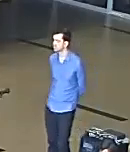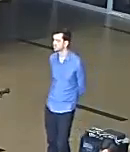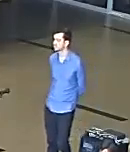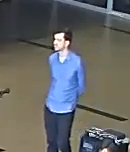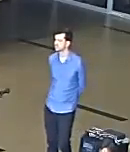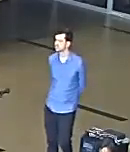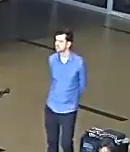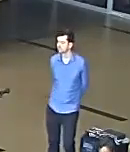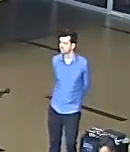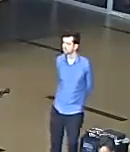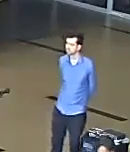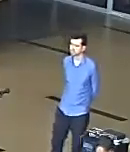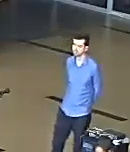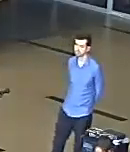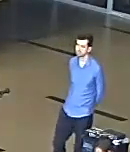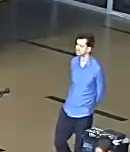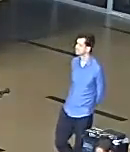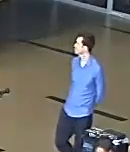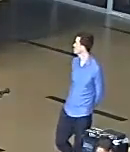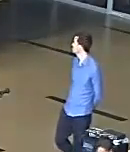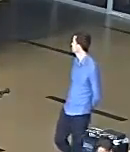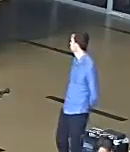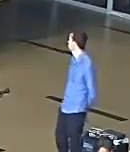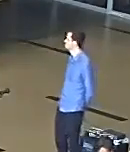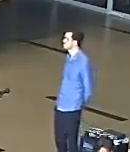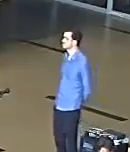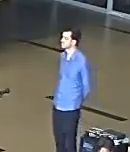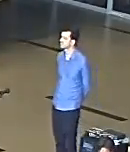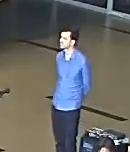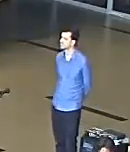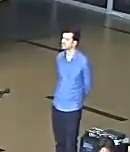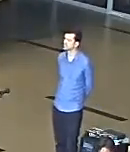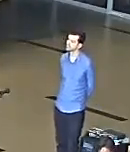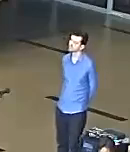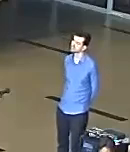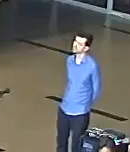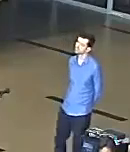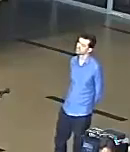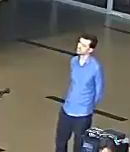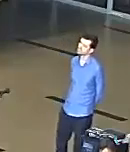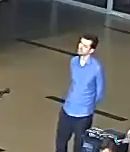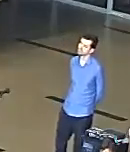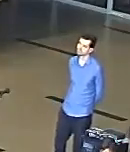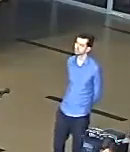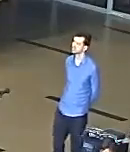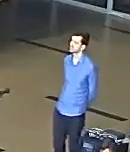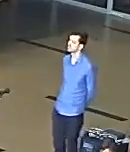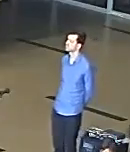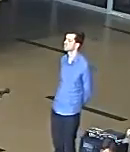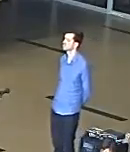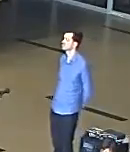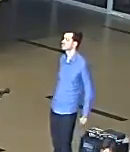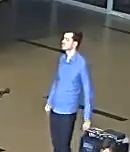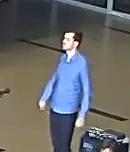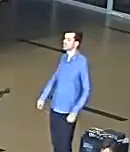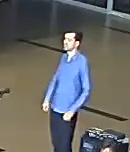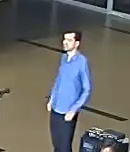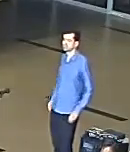Edilson Boa tarde a todos eh Professor Enda eu cumprimento toda a mesa